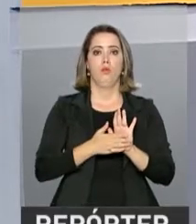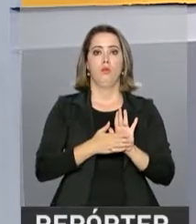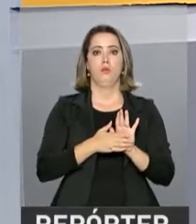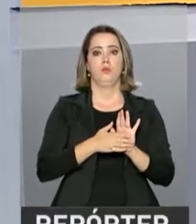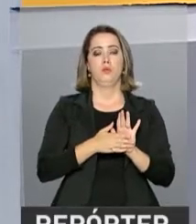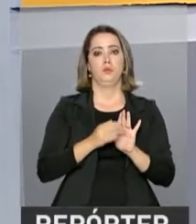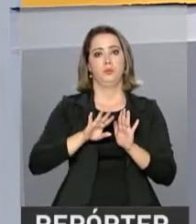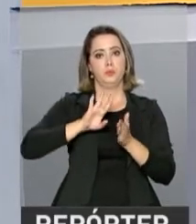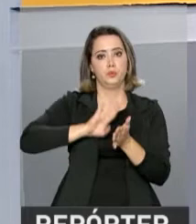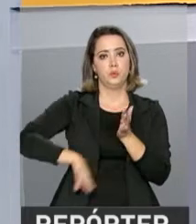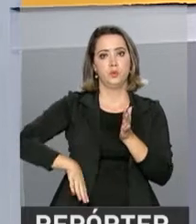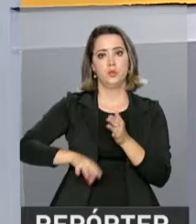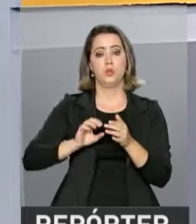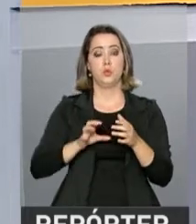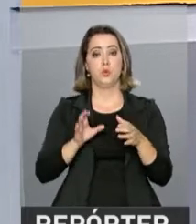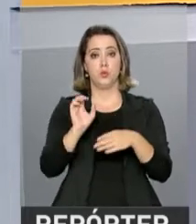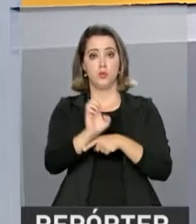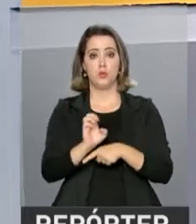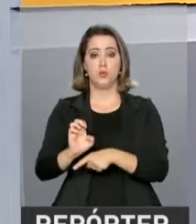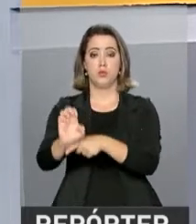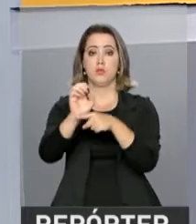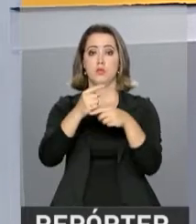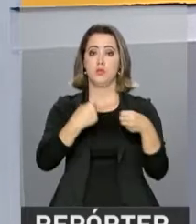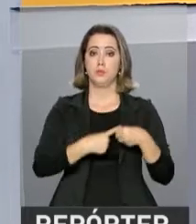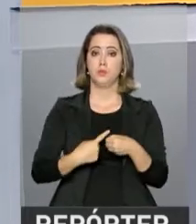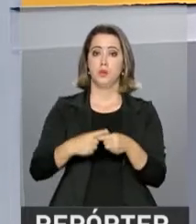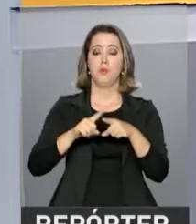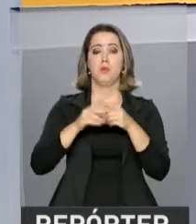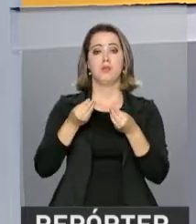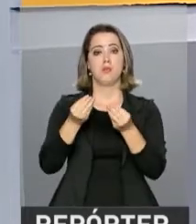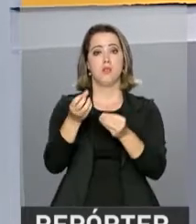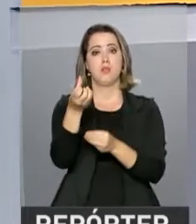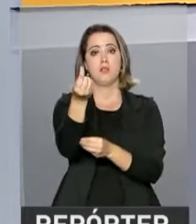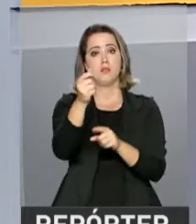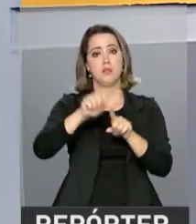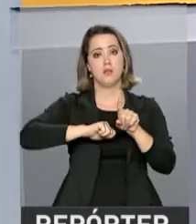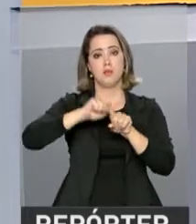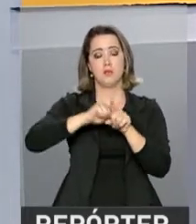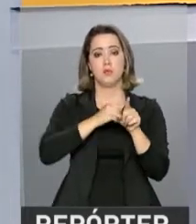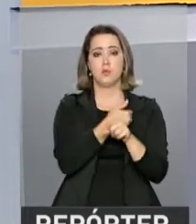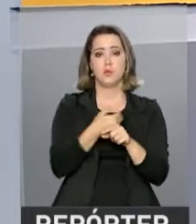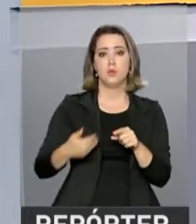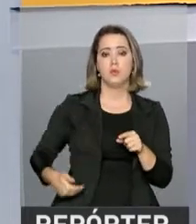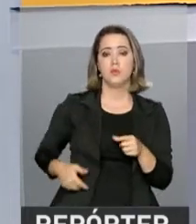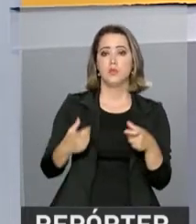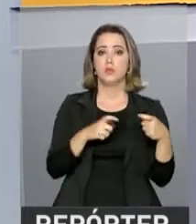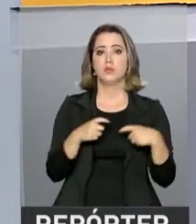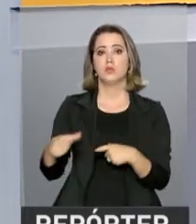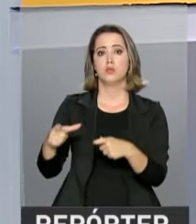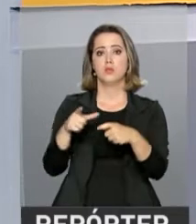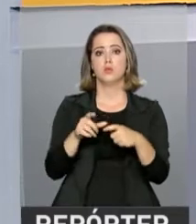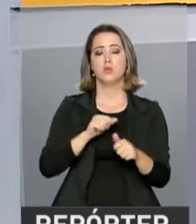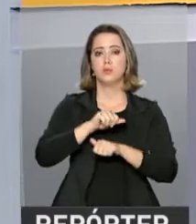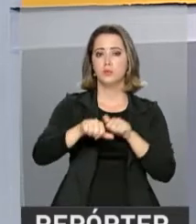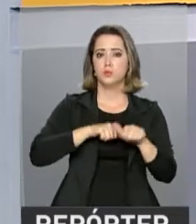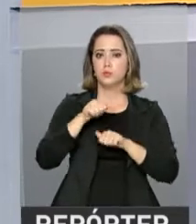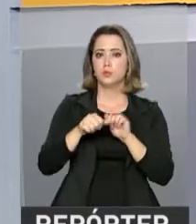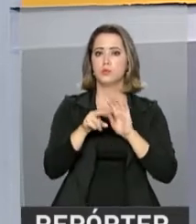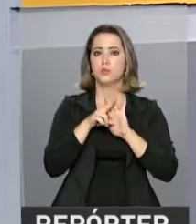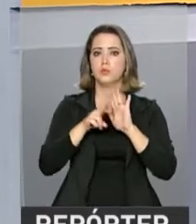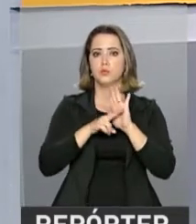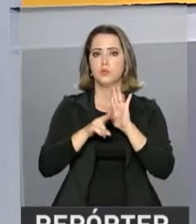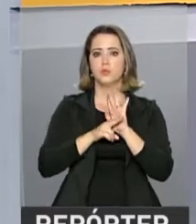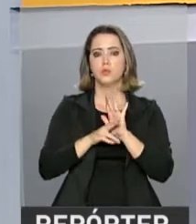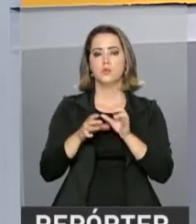estados e municípios mas dá um prazo de seis meses para que os governos locais façam a reforma das previdências estaduais